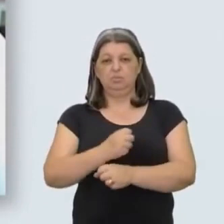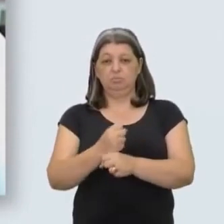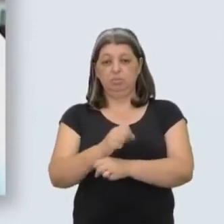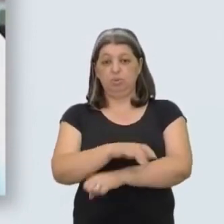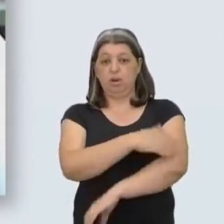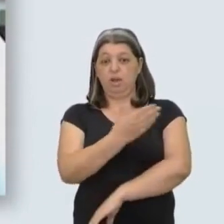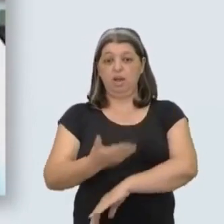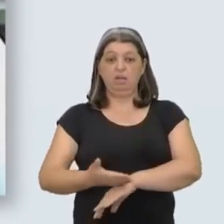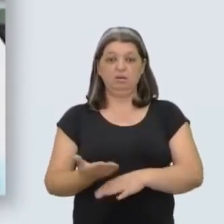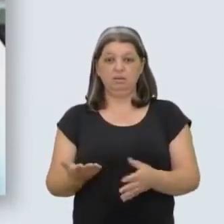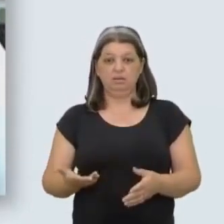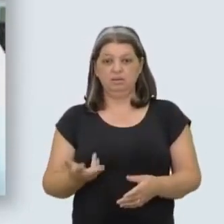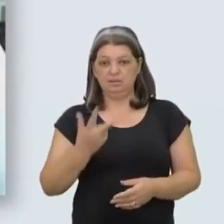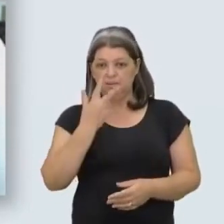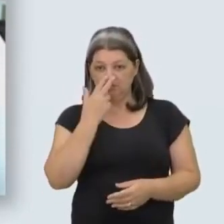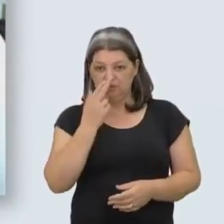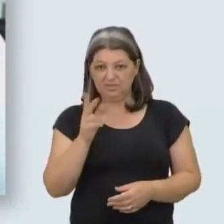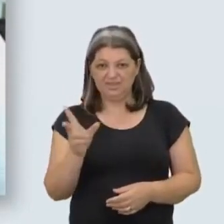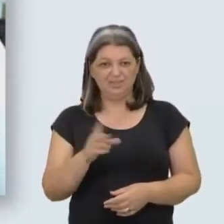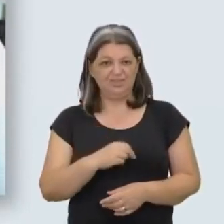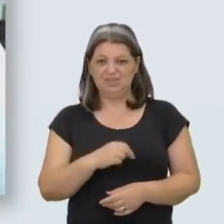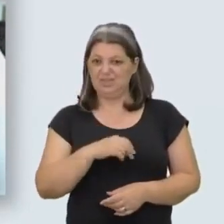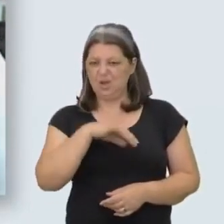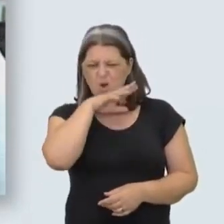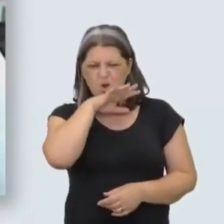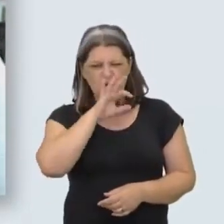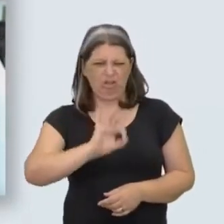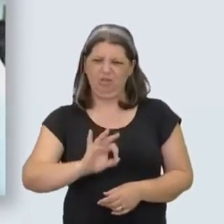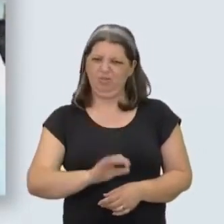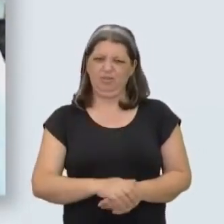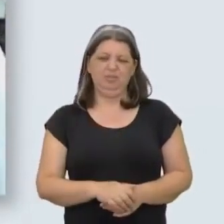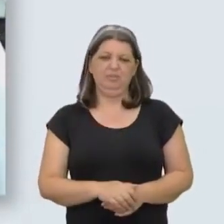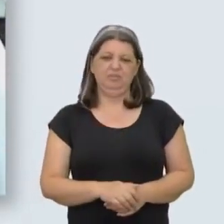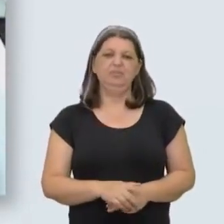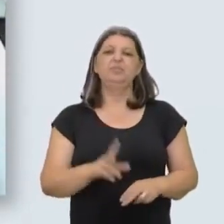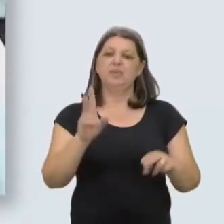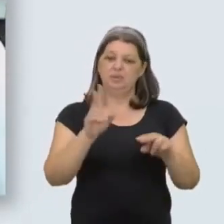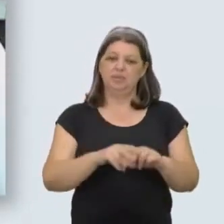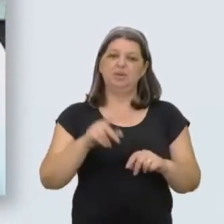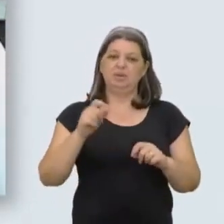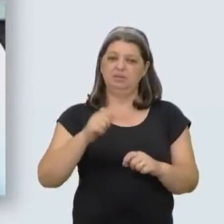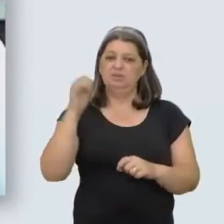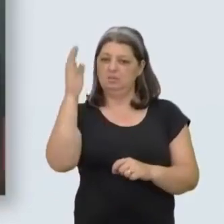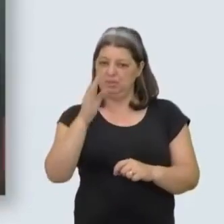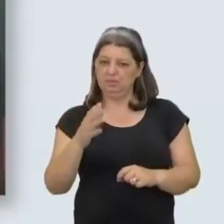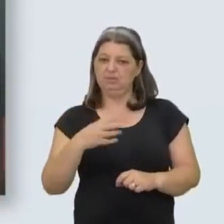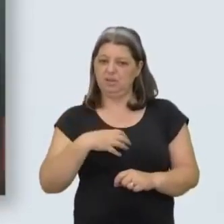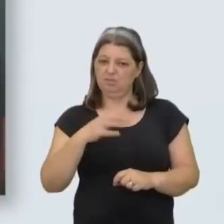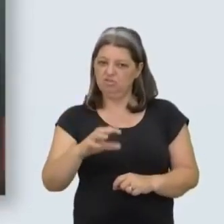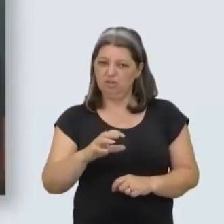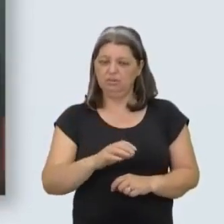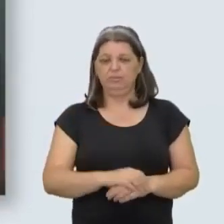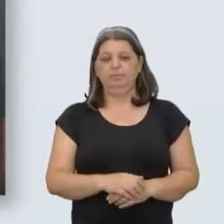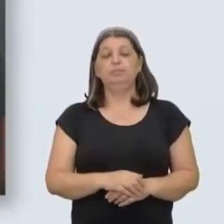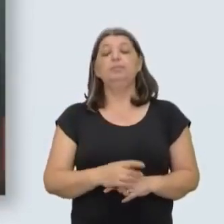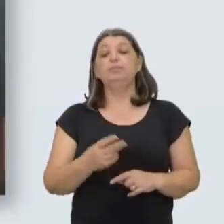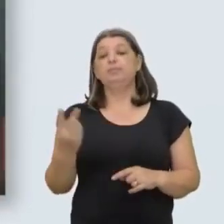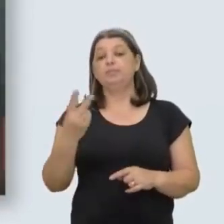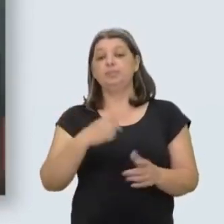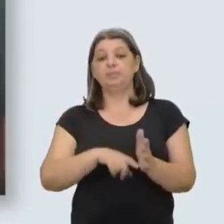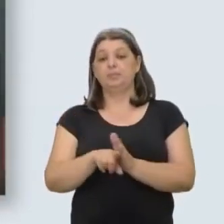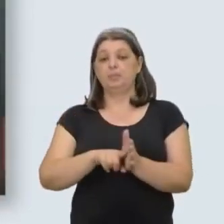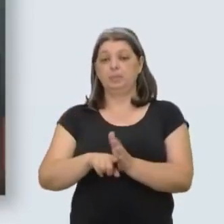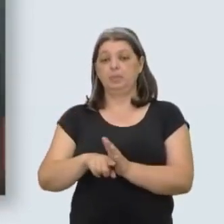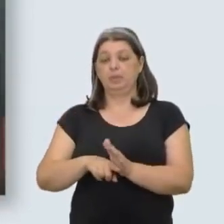dessa média? Ridícula. Por isso que o Brasil está assim, né? Segundo a pesquisa, o brasileiro